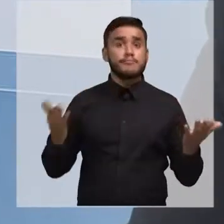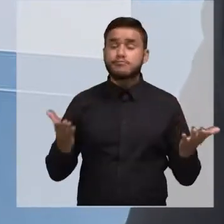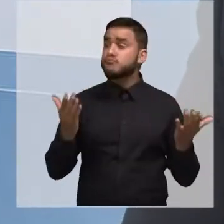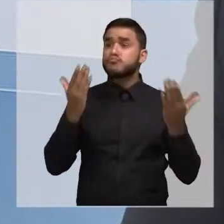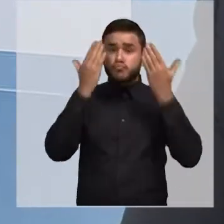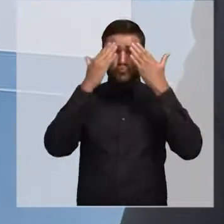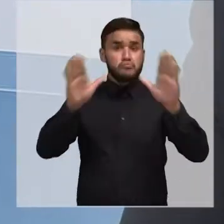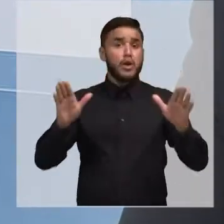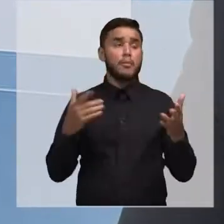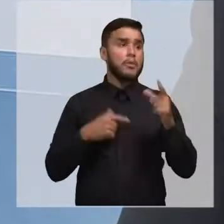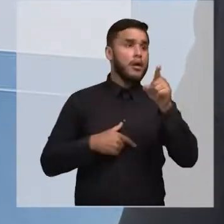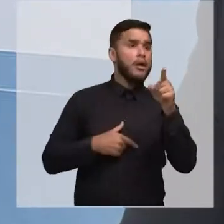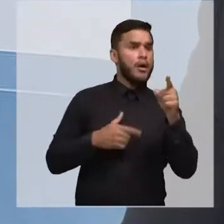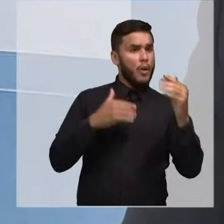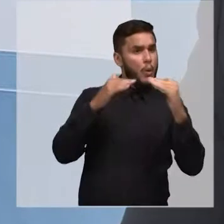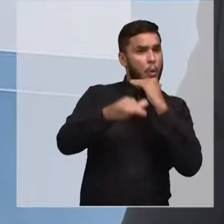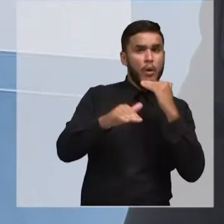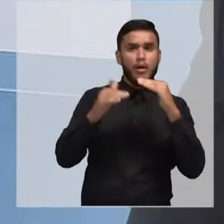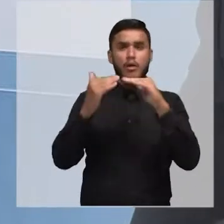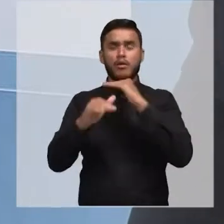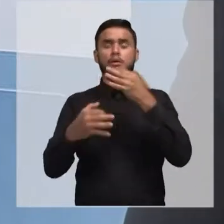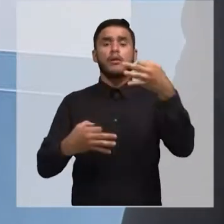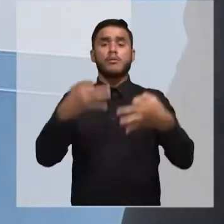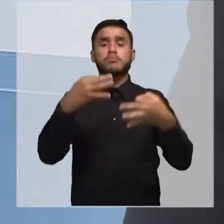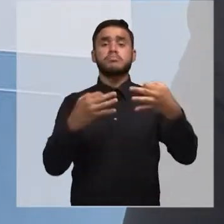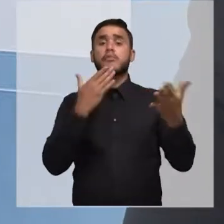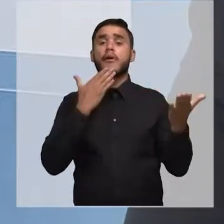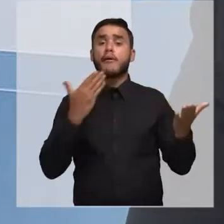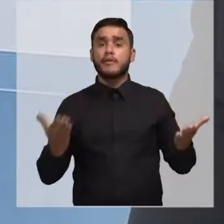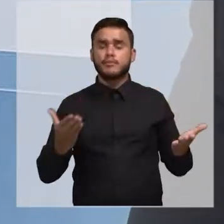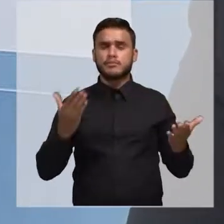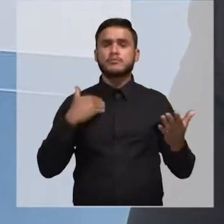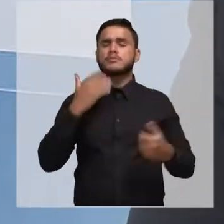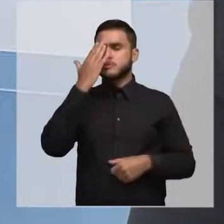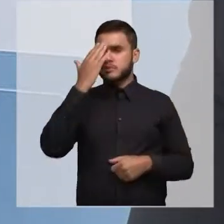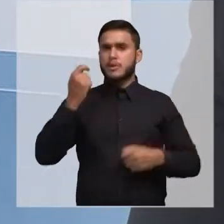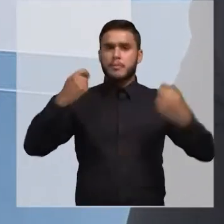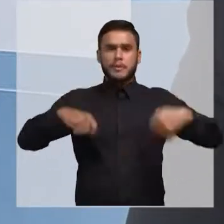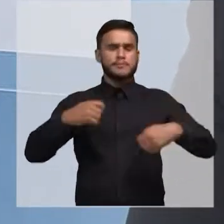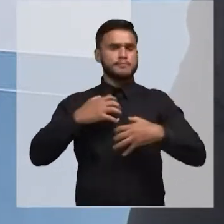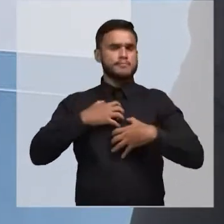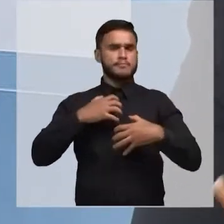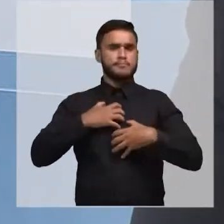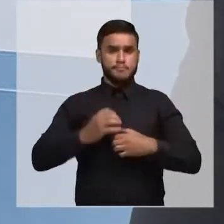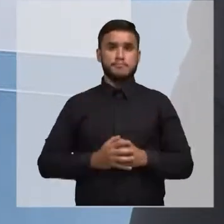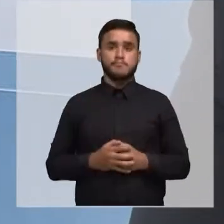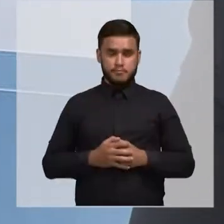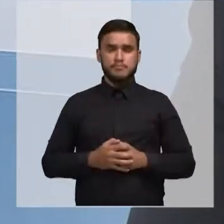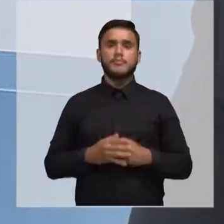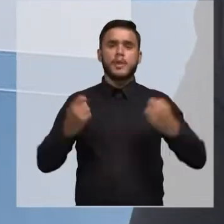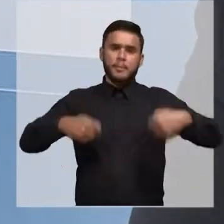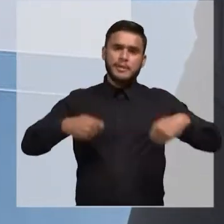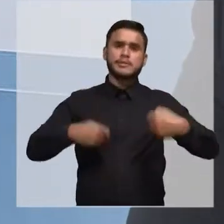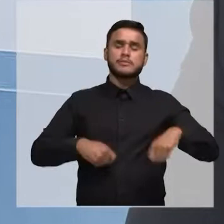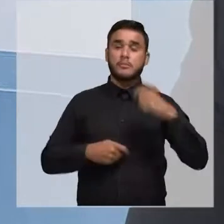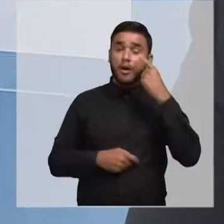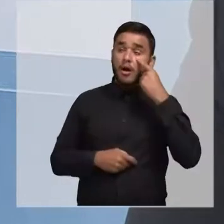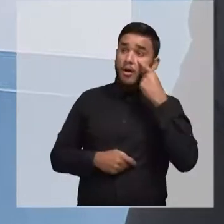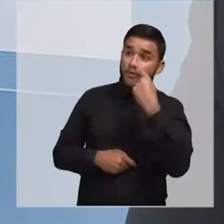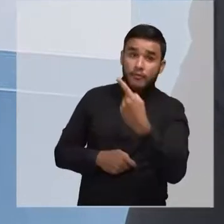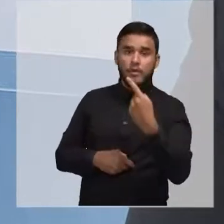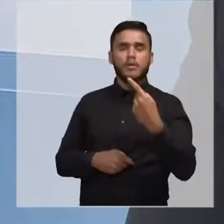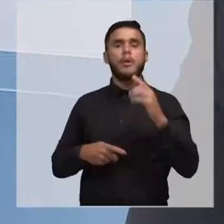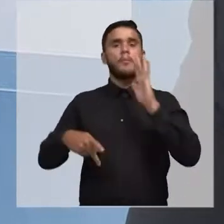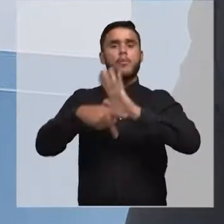Ainda é essa a sensação que a população, que tem um pouco mais de conhecimento, sentiu e continua sentindo em relação à